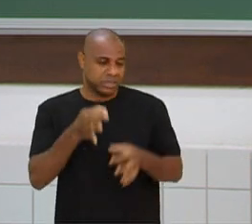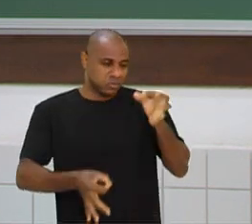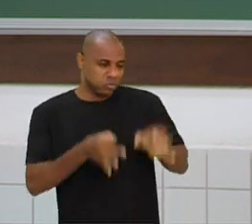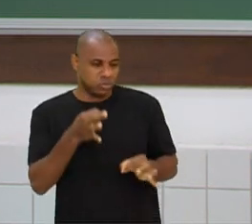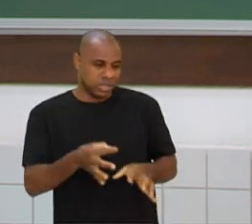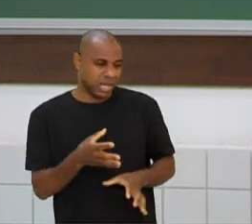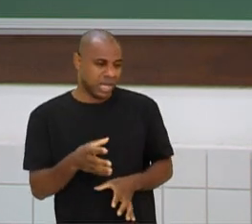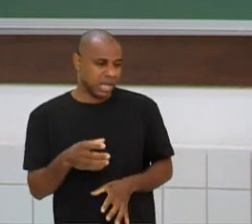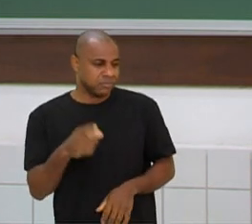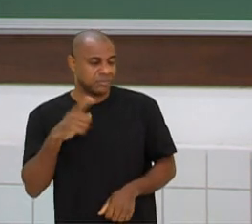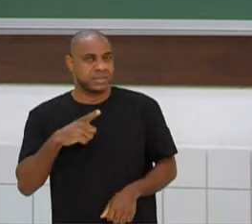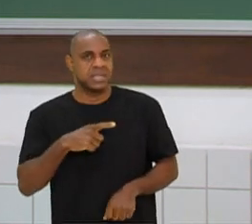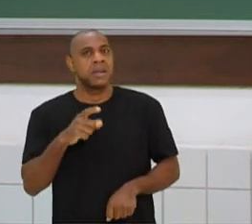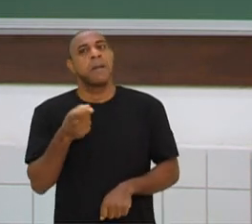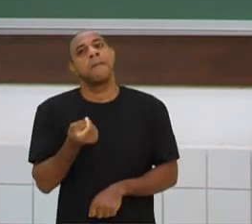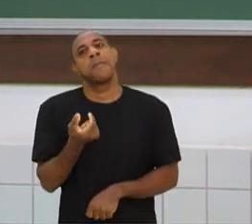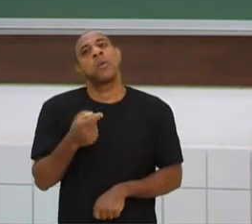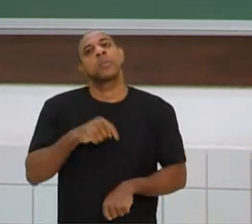ok?